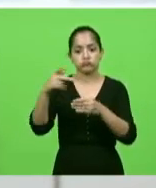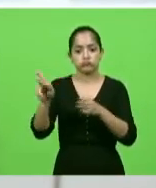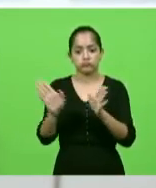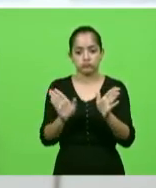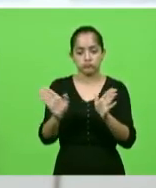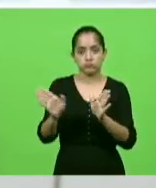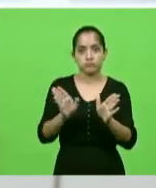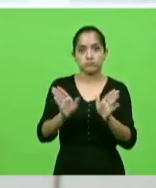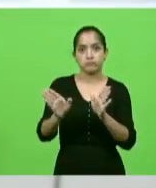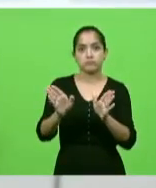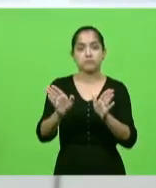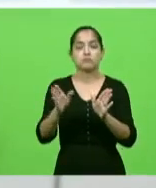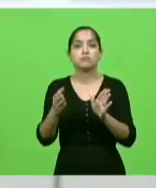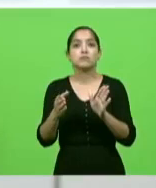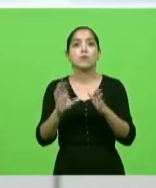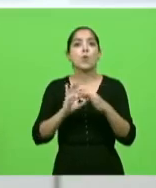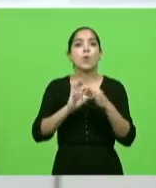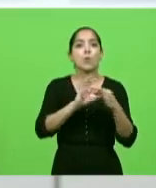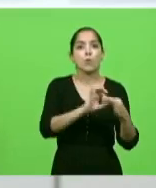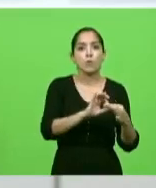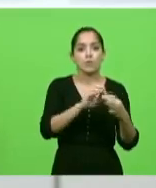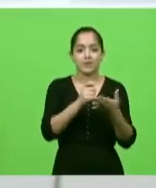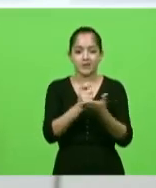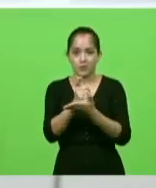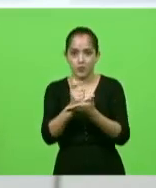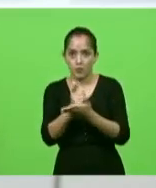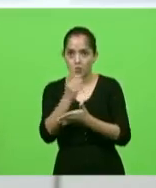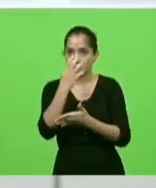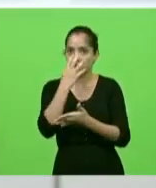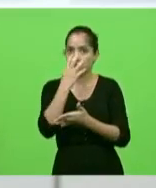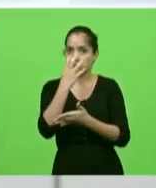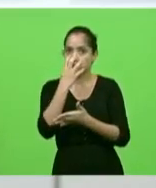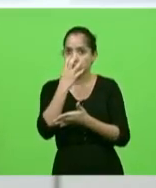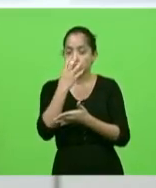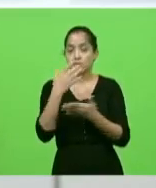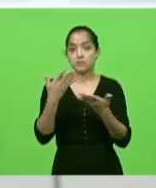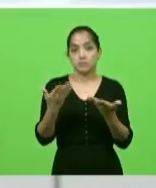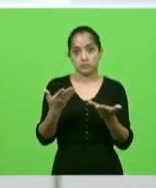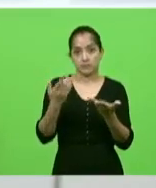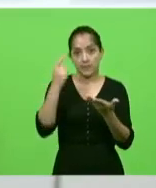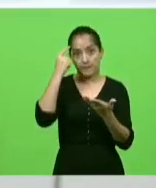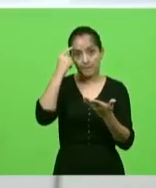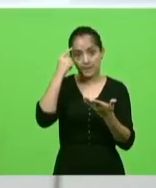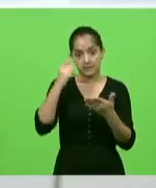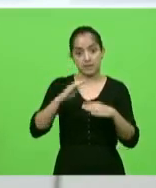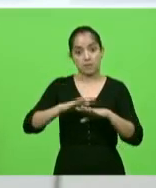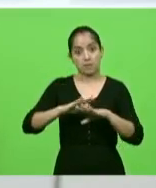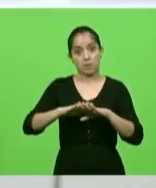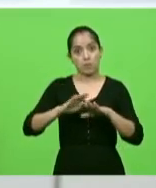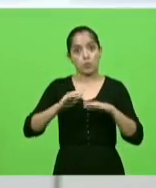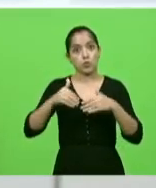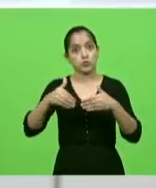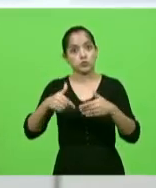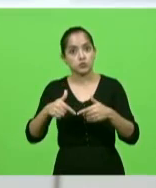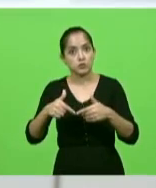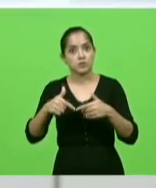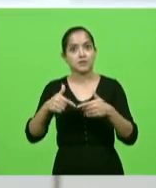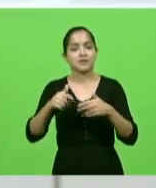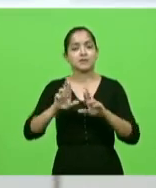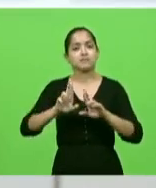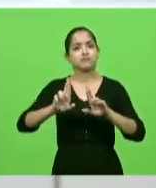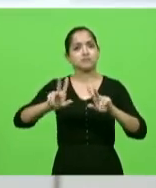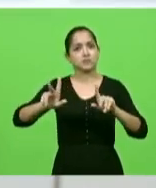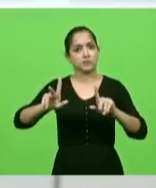contexto em que se dera a compra dos ventiladores autoriza a pensar que sua postura tenha sido diferente